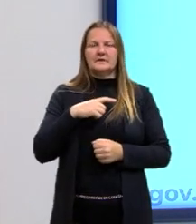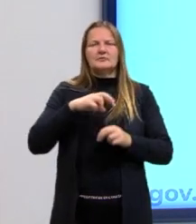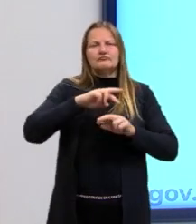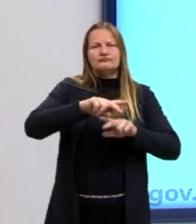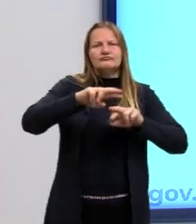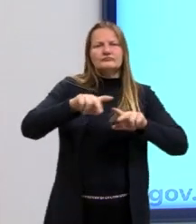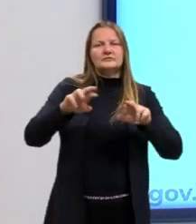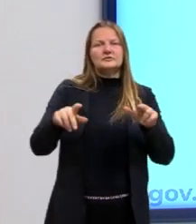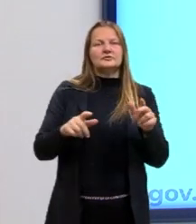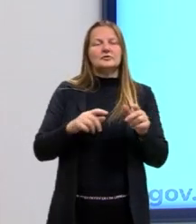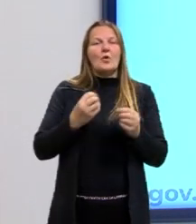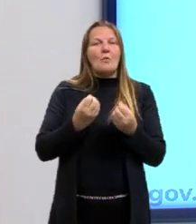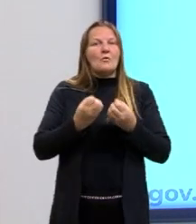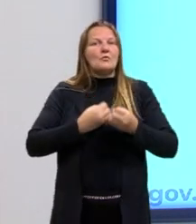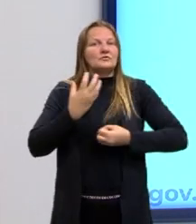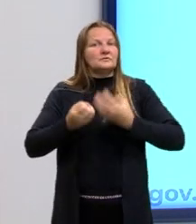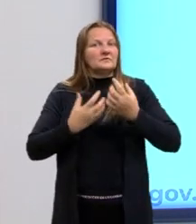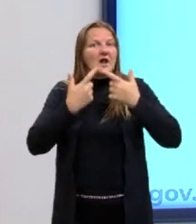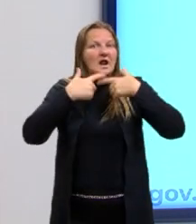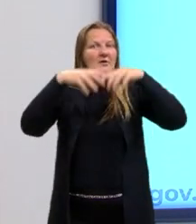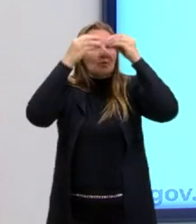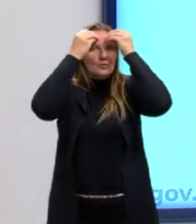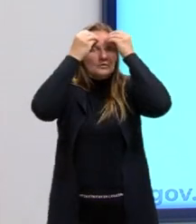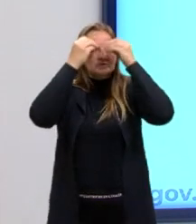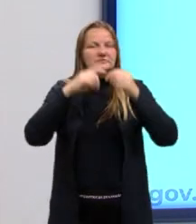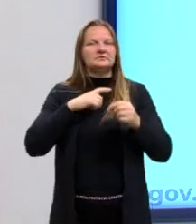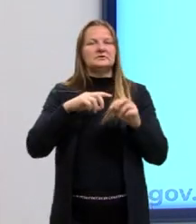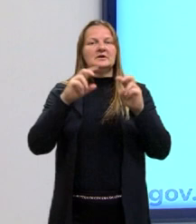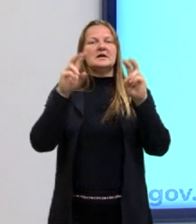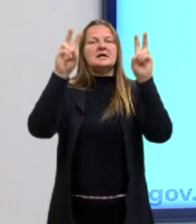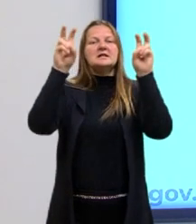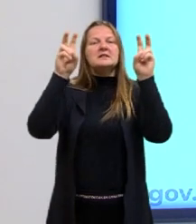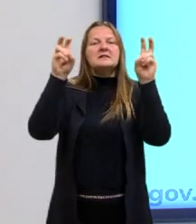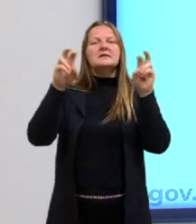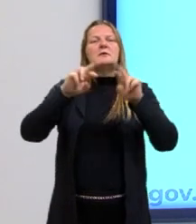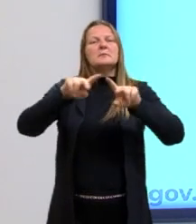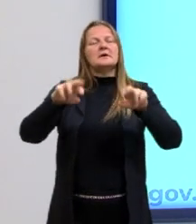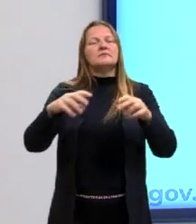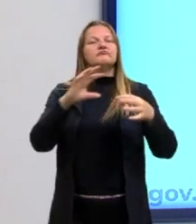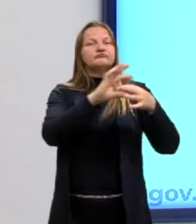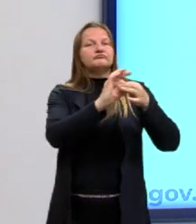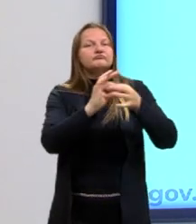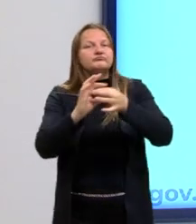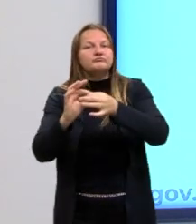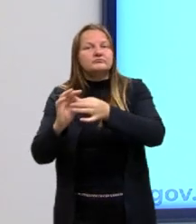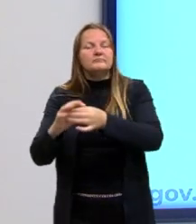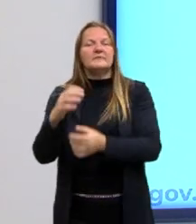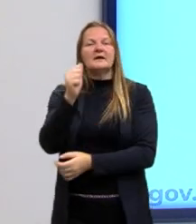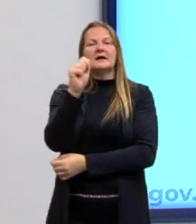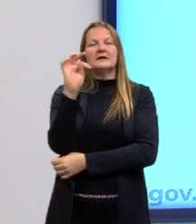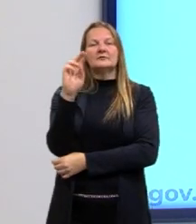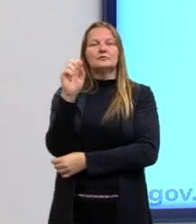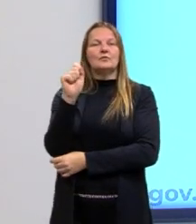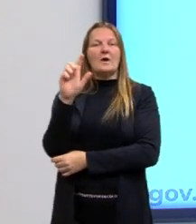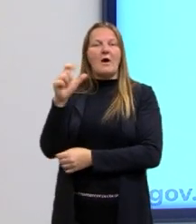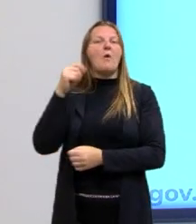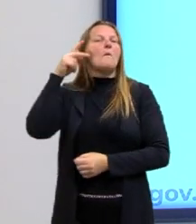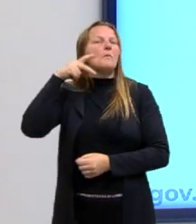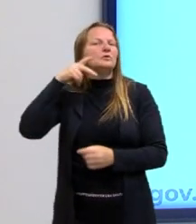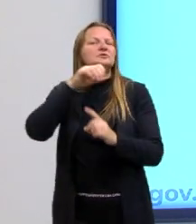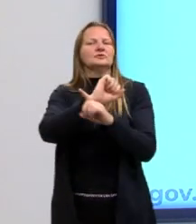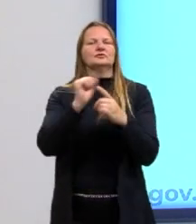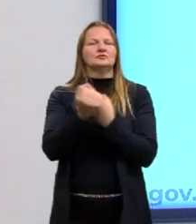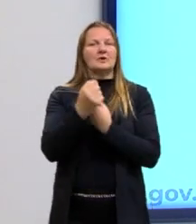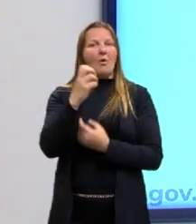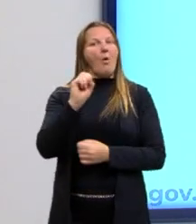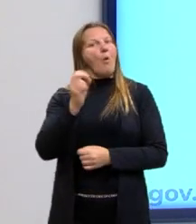diferentes formas de expressão de linguagem. Tratam de temáticas atuais, de ordem política, social